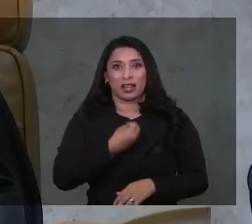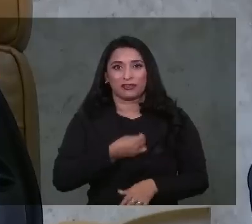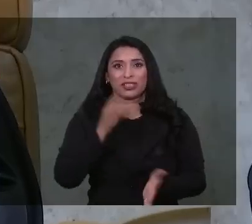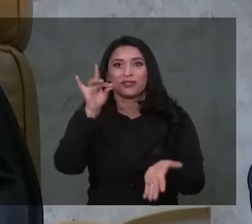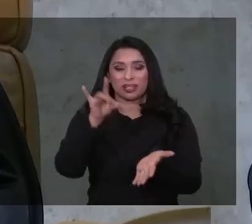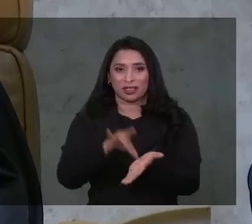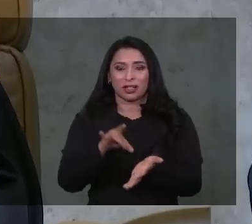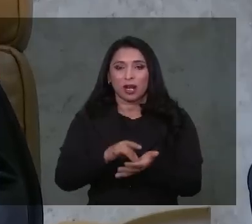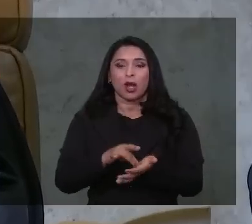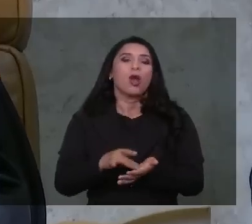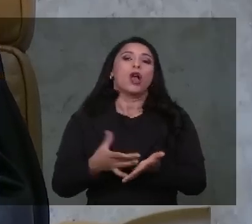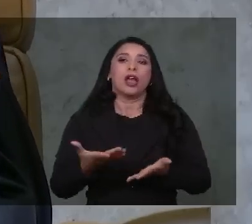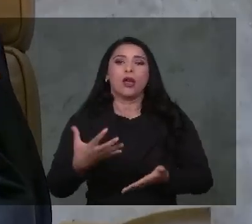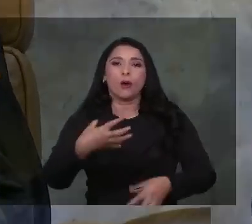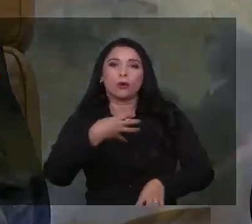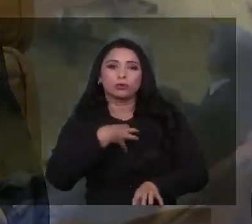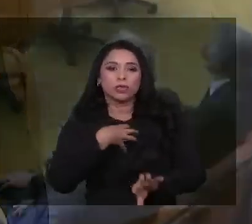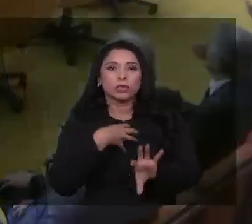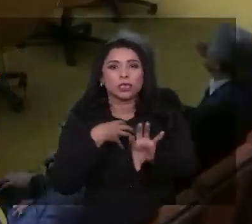afetos.